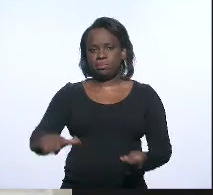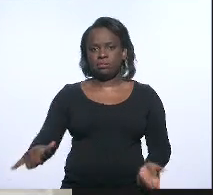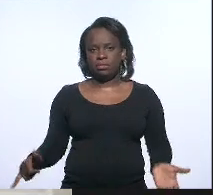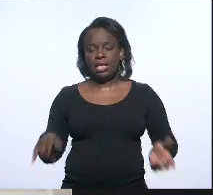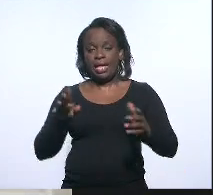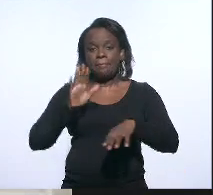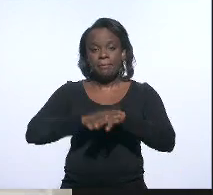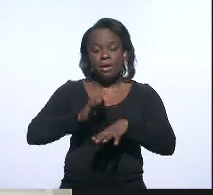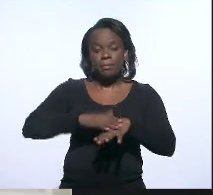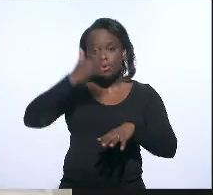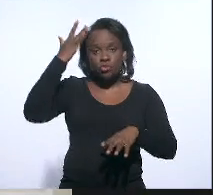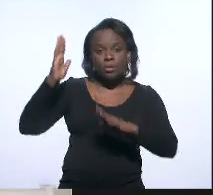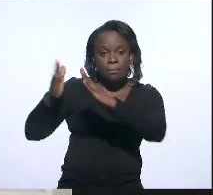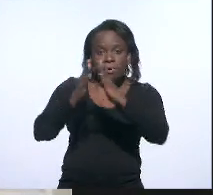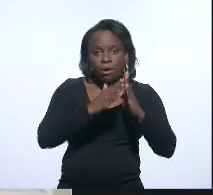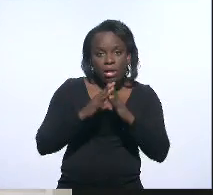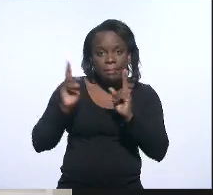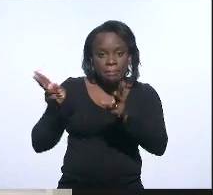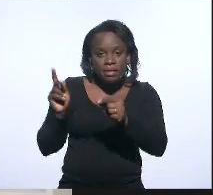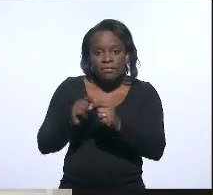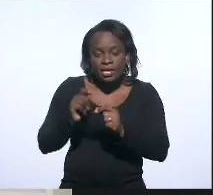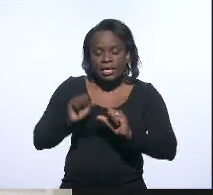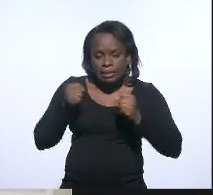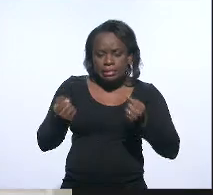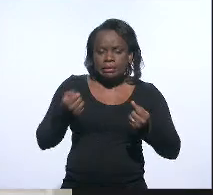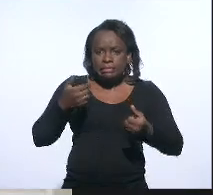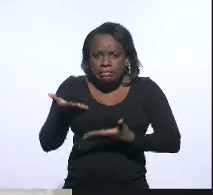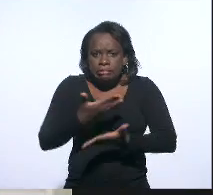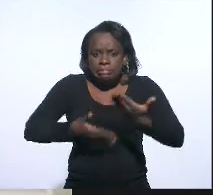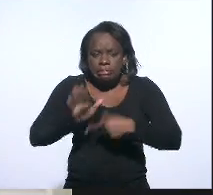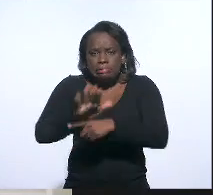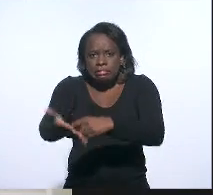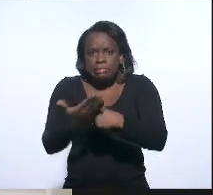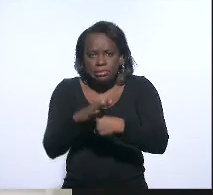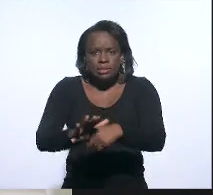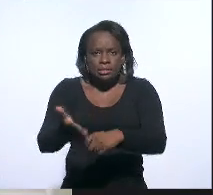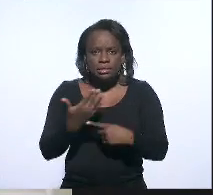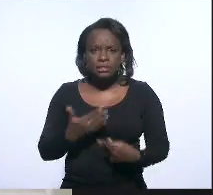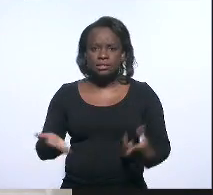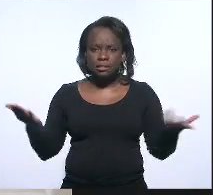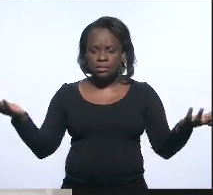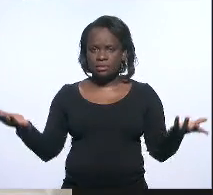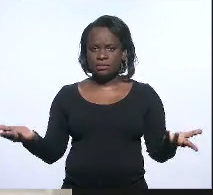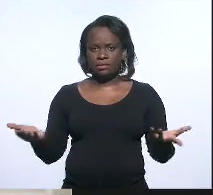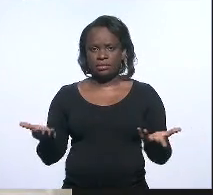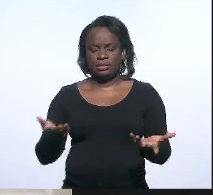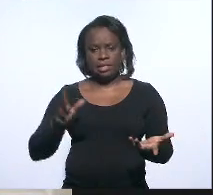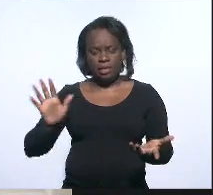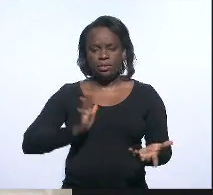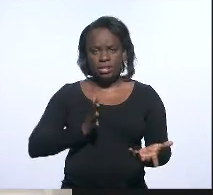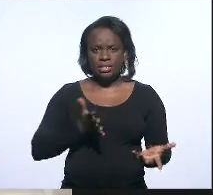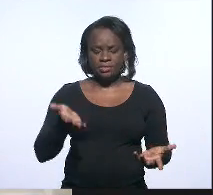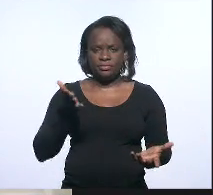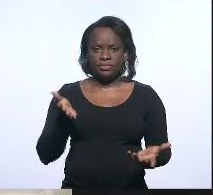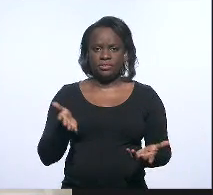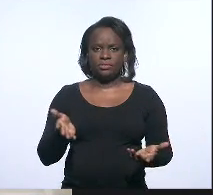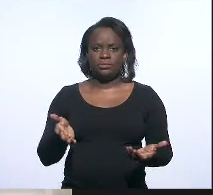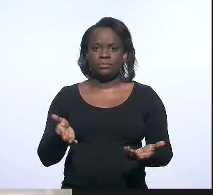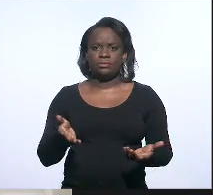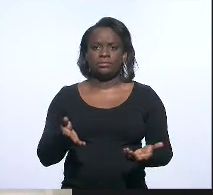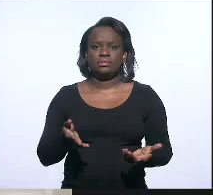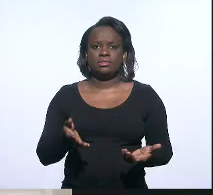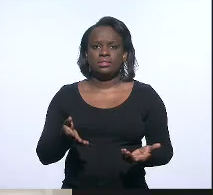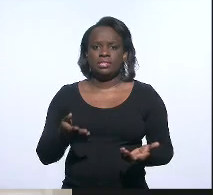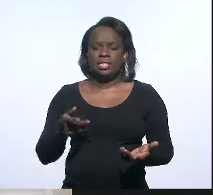pelos próprios moradores que estão sobrevivendo a uma lógica terrível